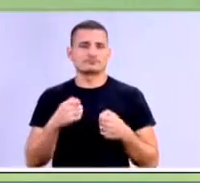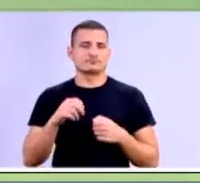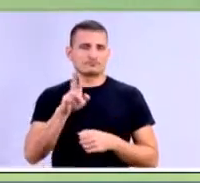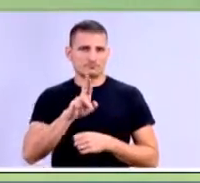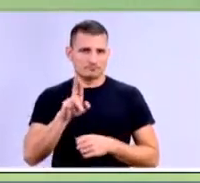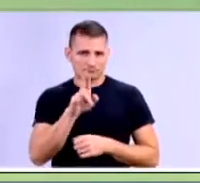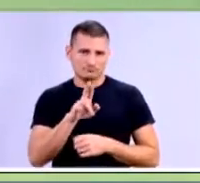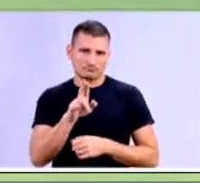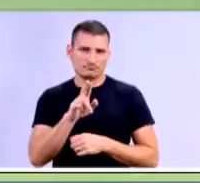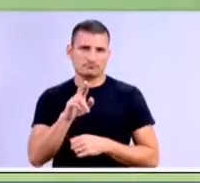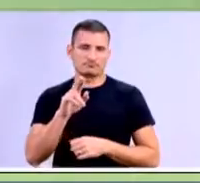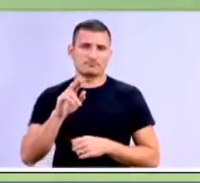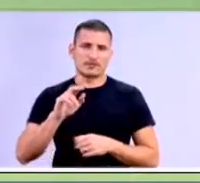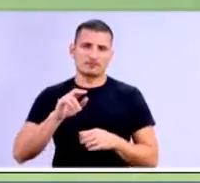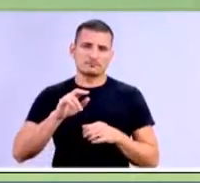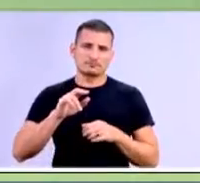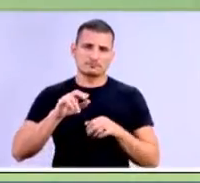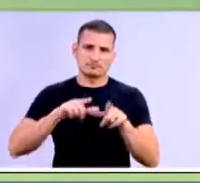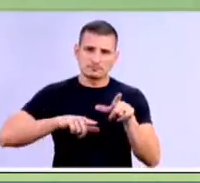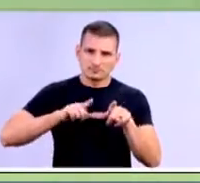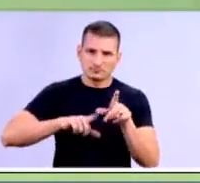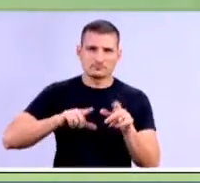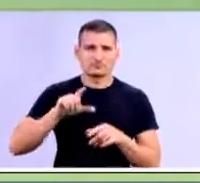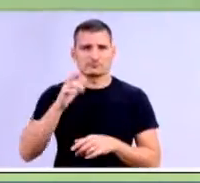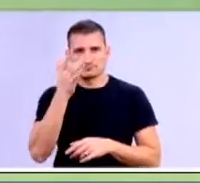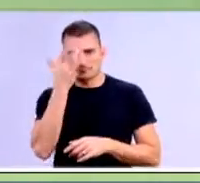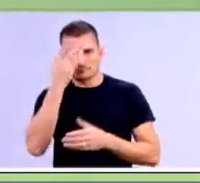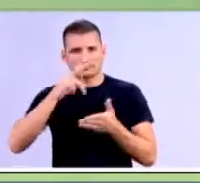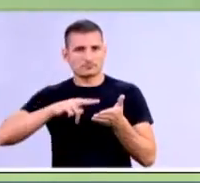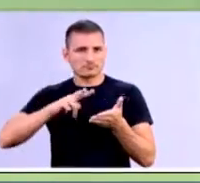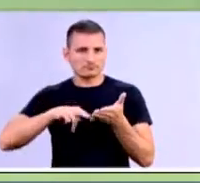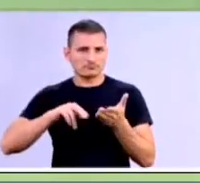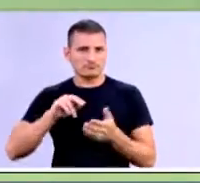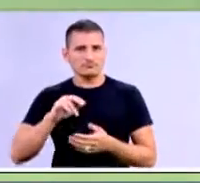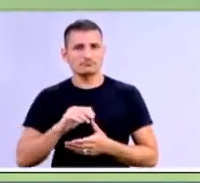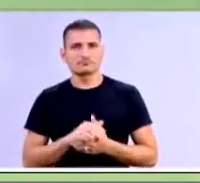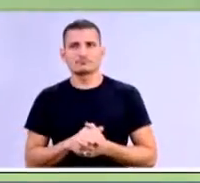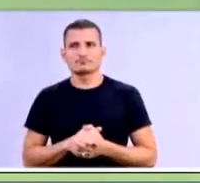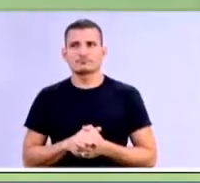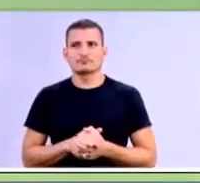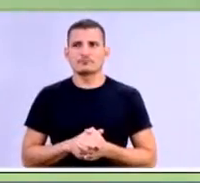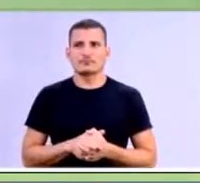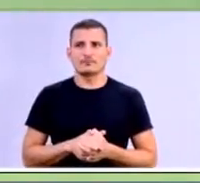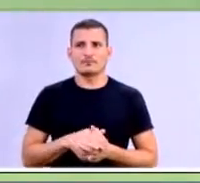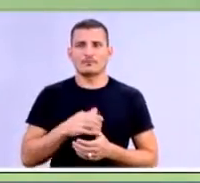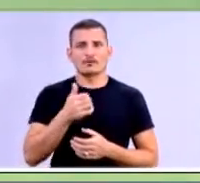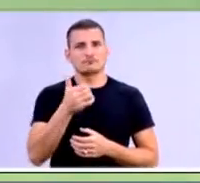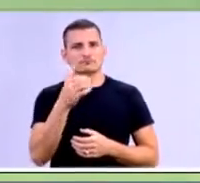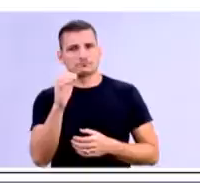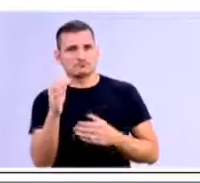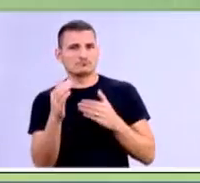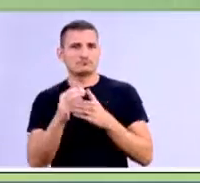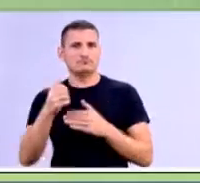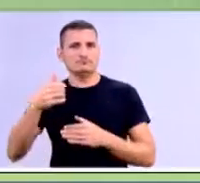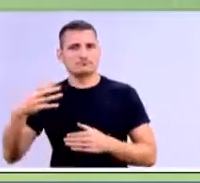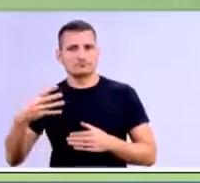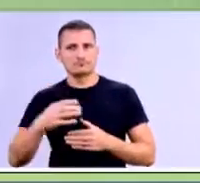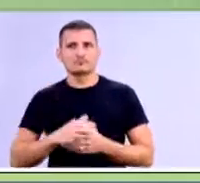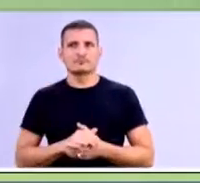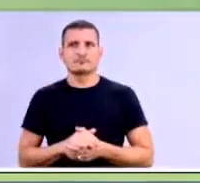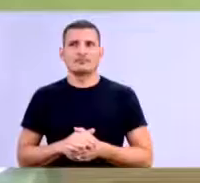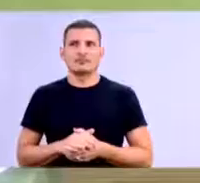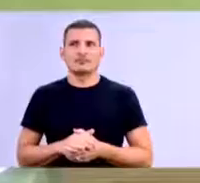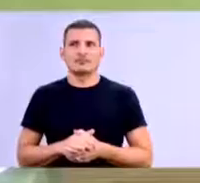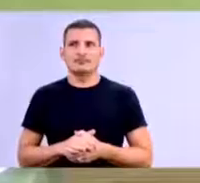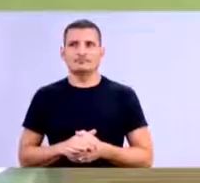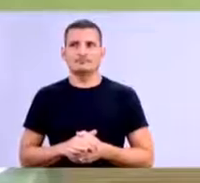fonte de fácil leitura, sem exagerar muito no tamanho, de 10 a 14. Vale lembrar, né, professora,